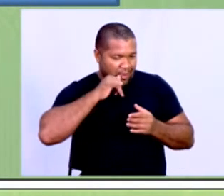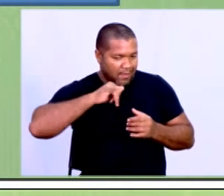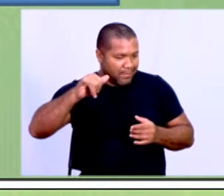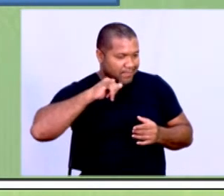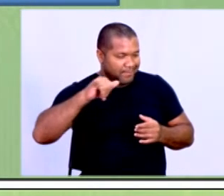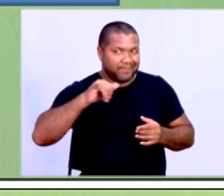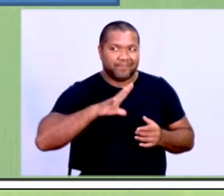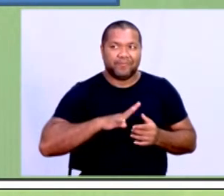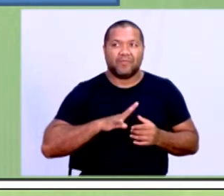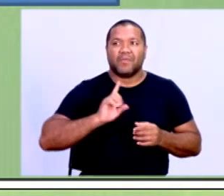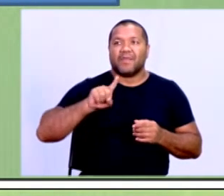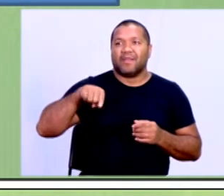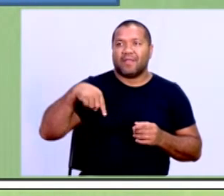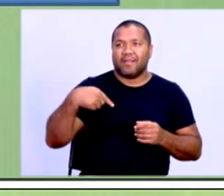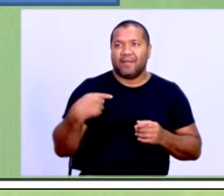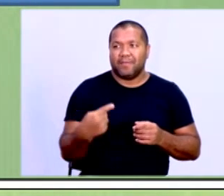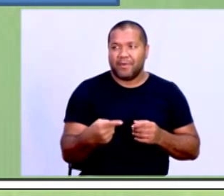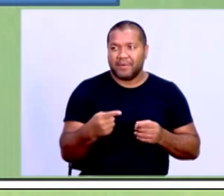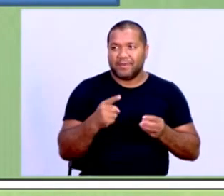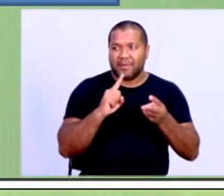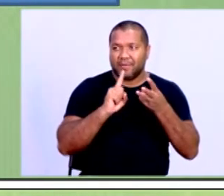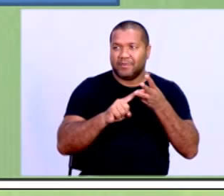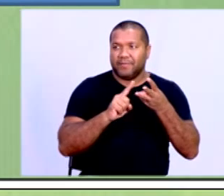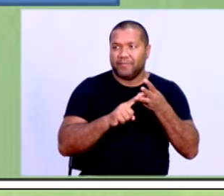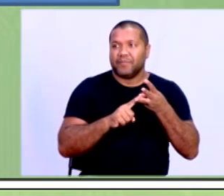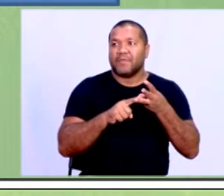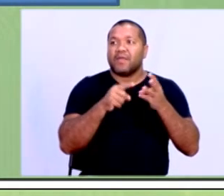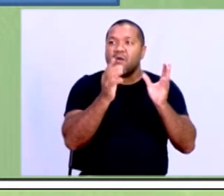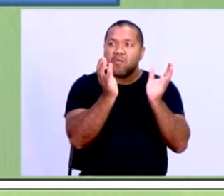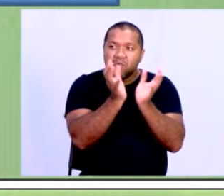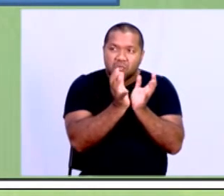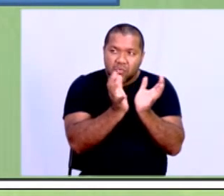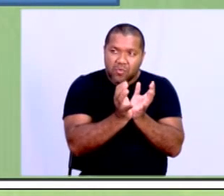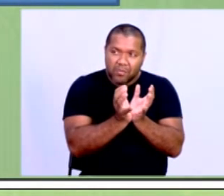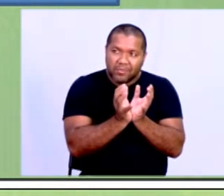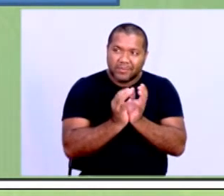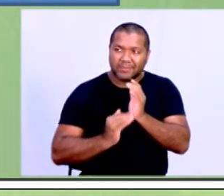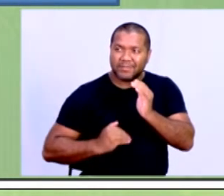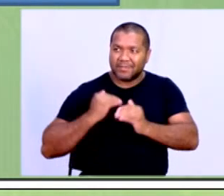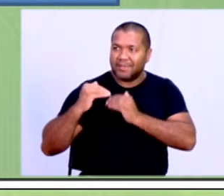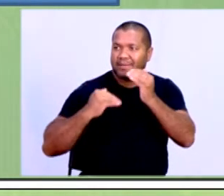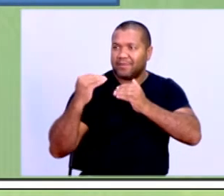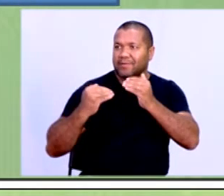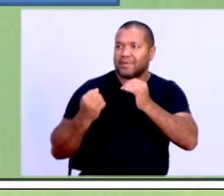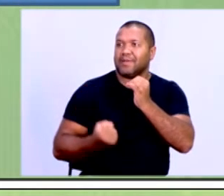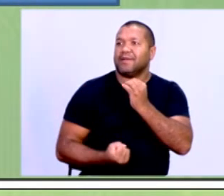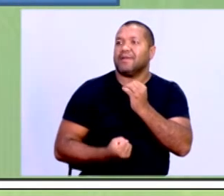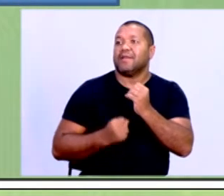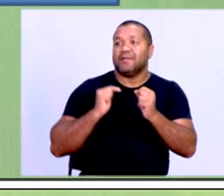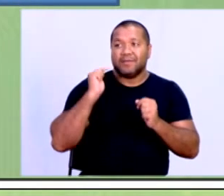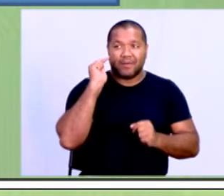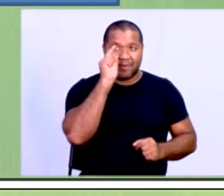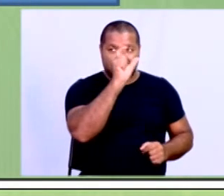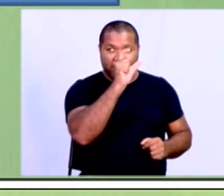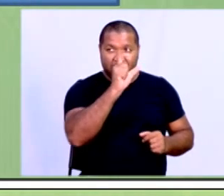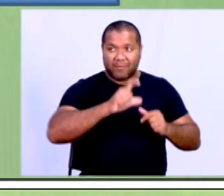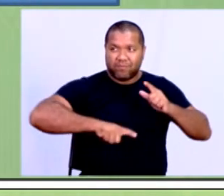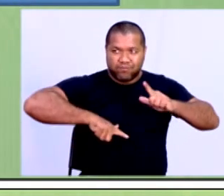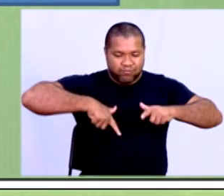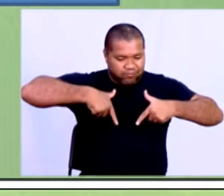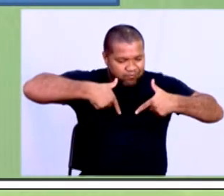seguida, nós temos o Dev Team, que é a equipe de desenvolvimento. São eles que vão trabalhar